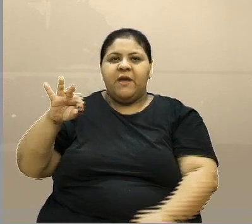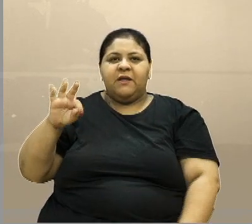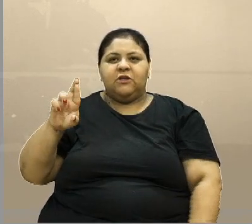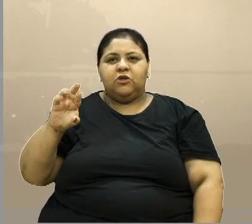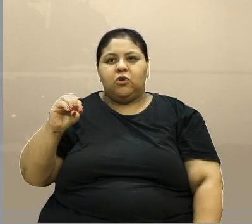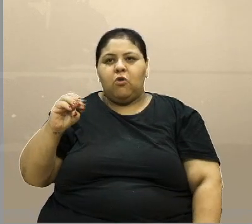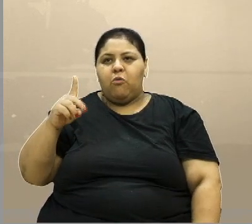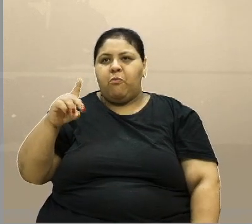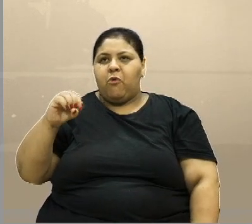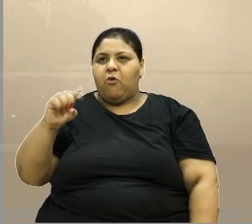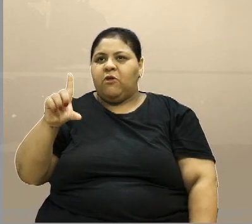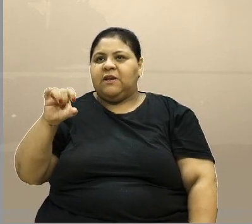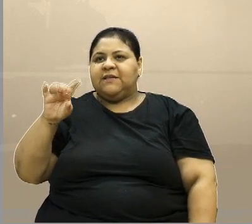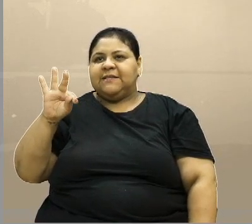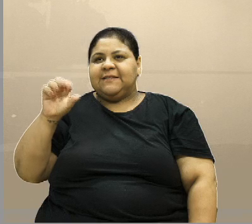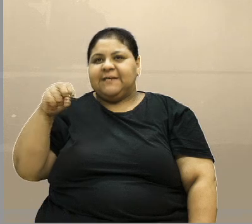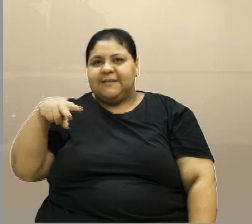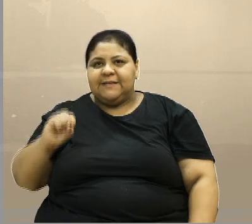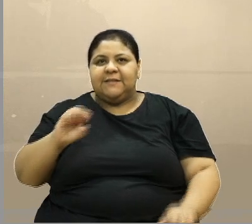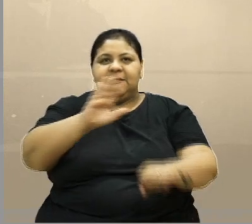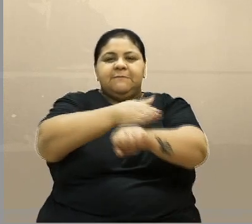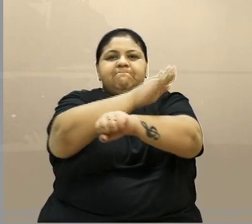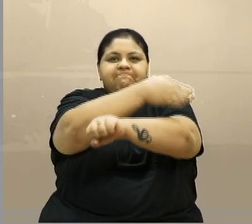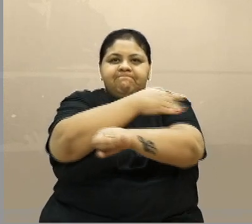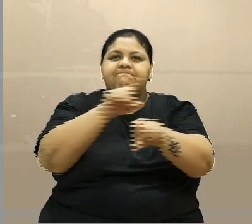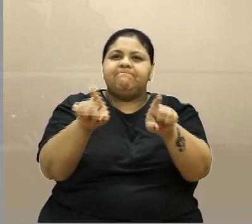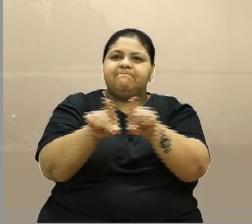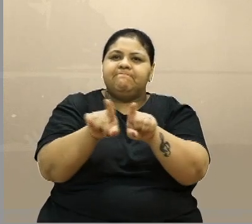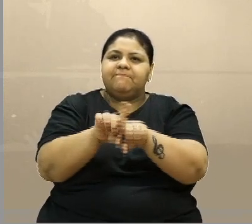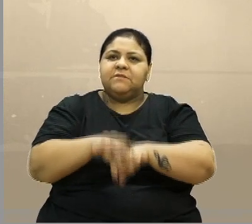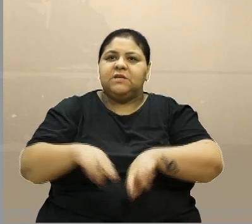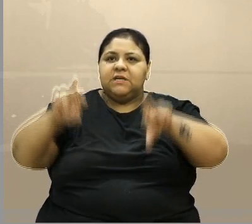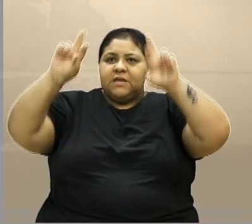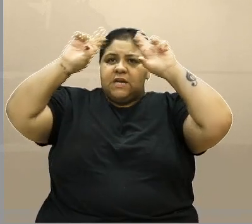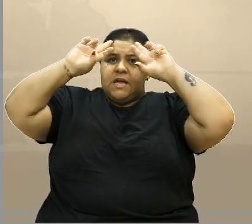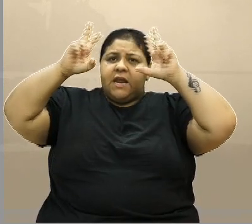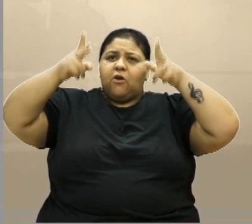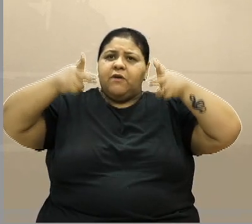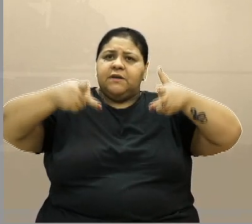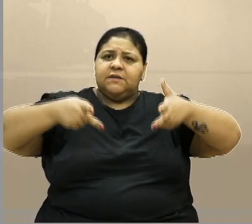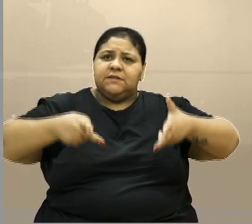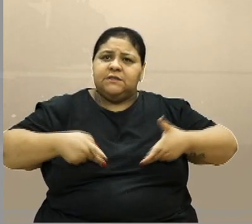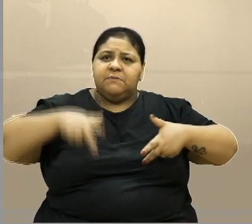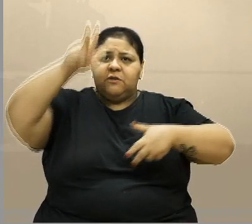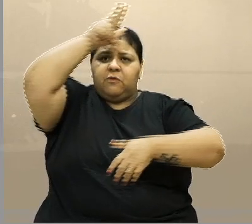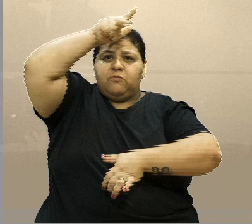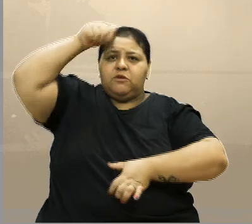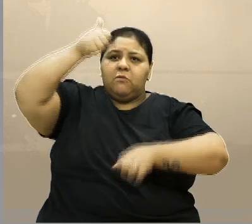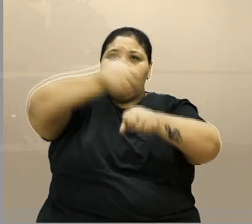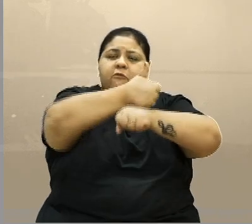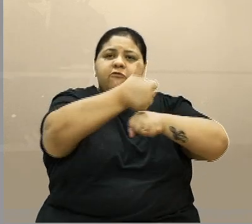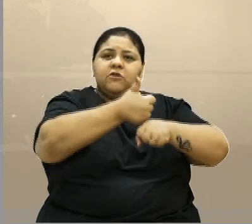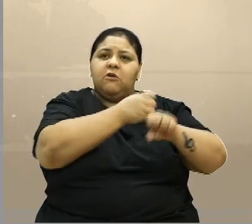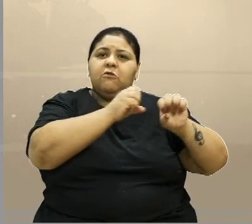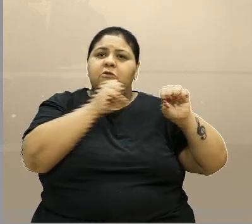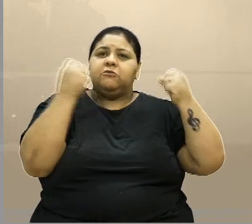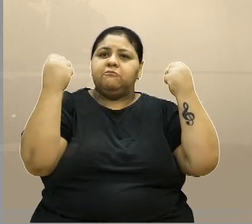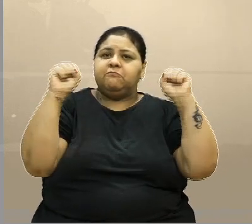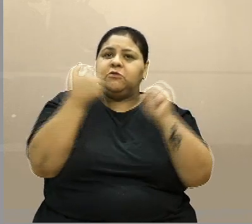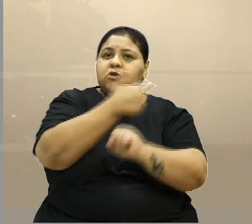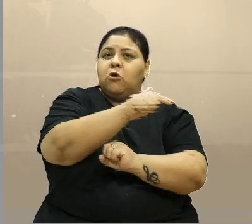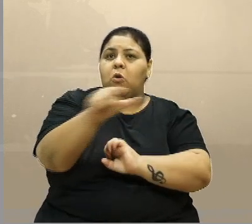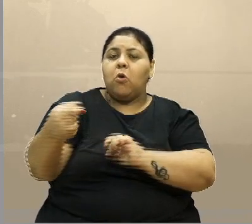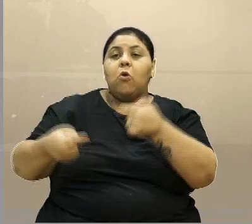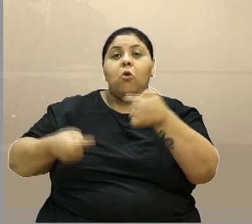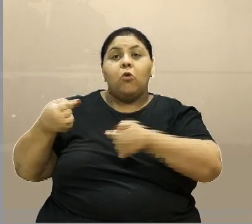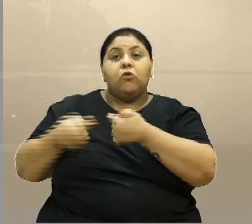do profissional de educação física como essencial em momentos de pandemia, enfim. Outros debates que